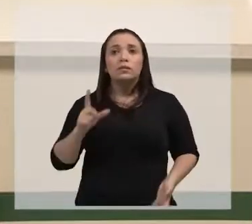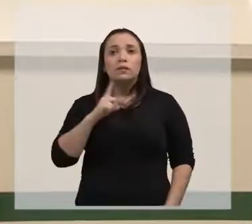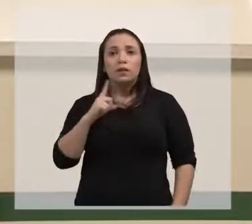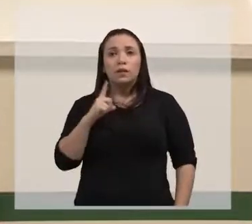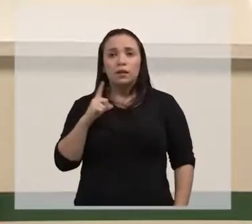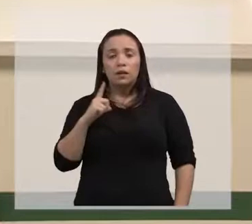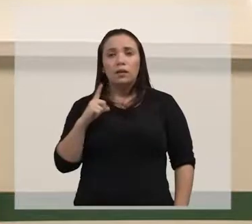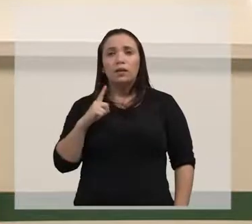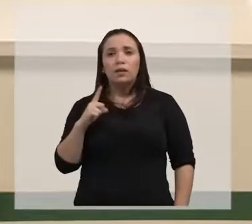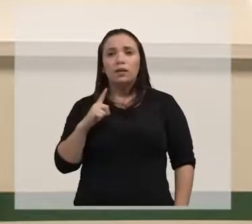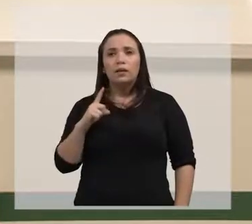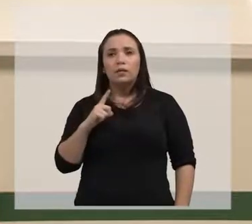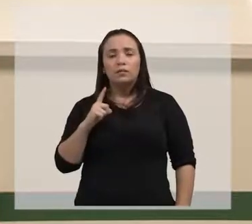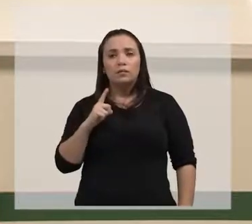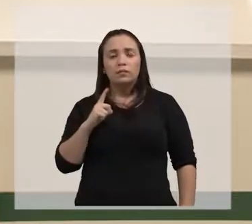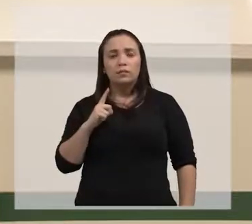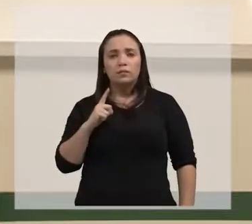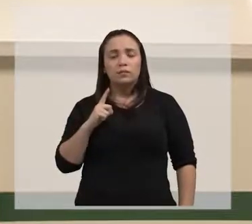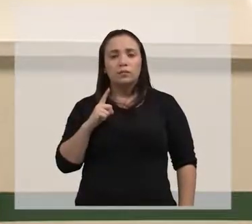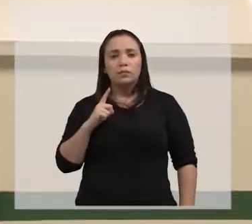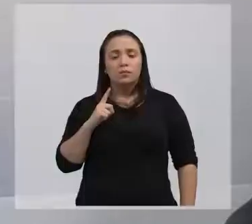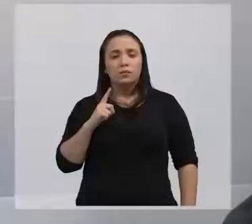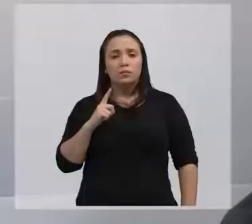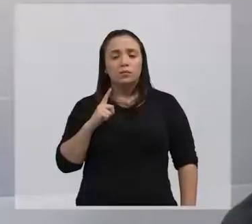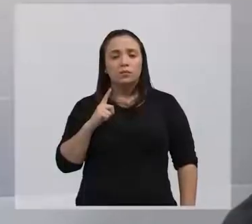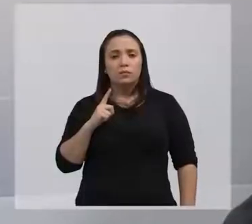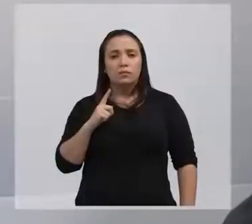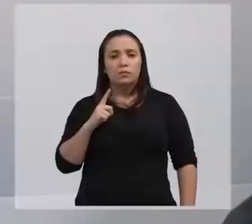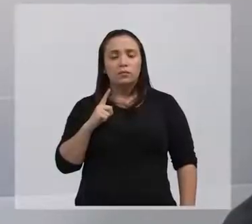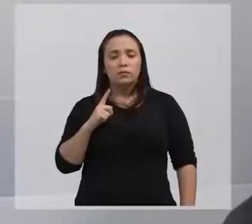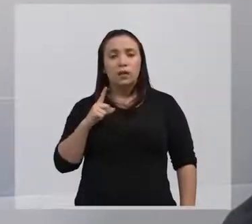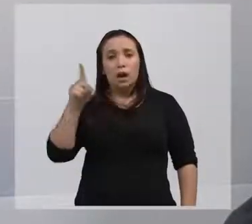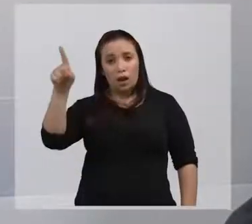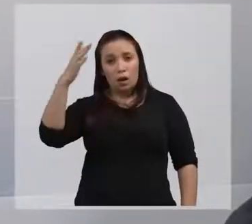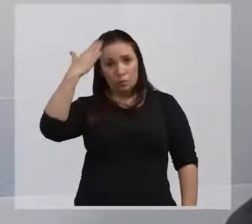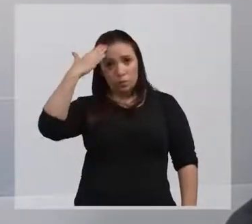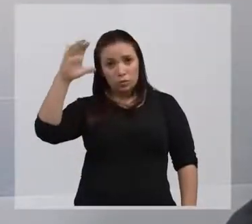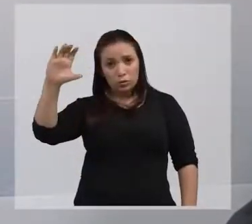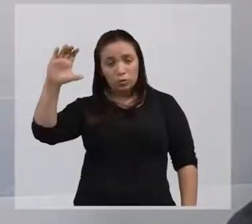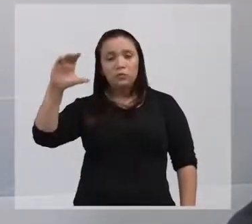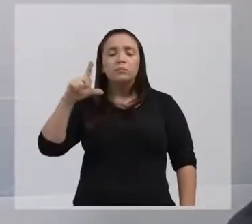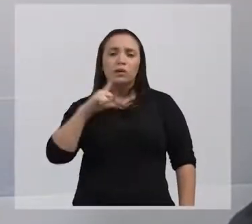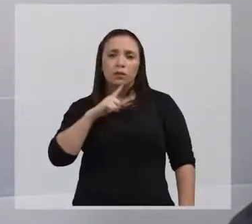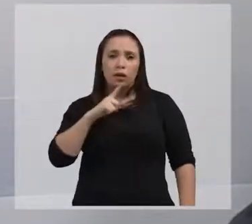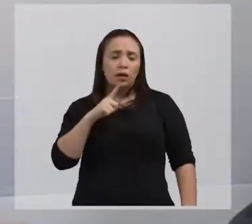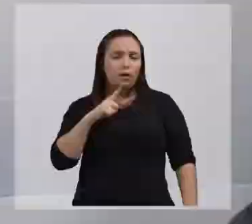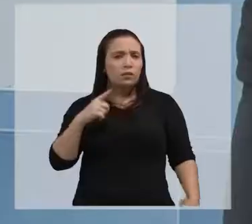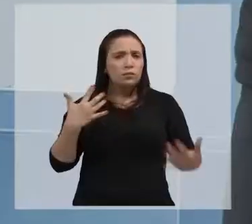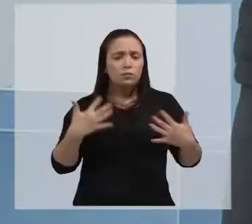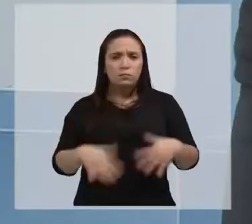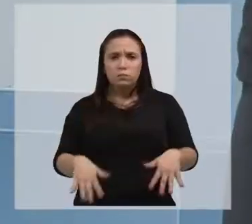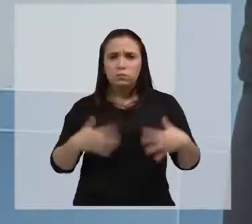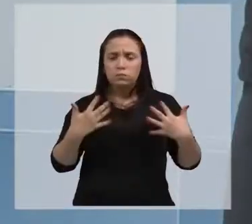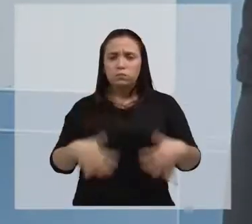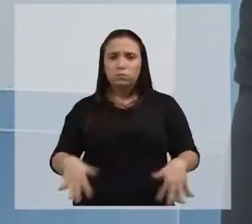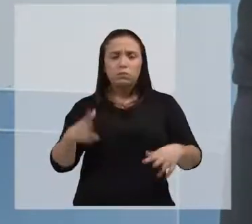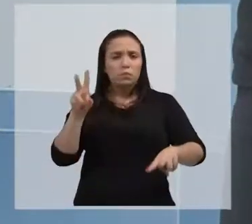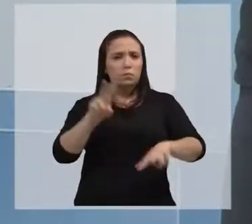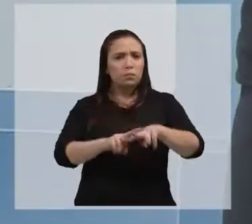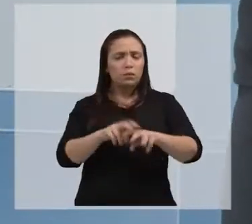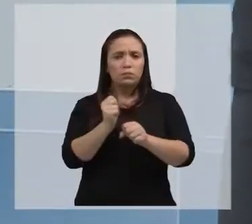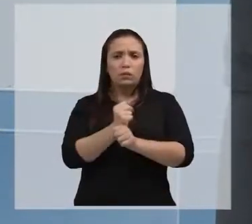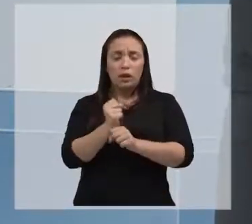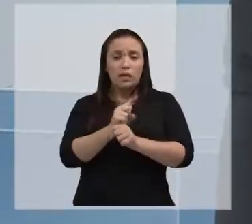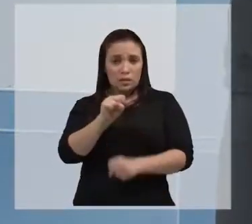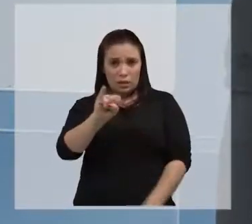ali na primeira instância lá de Curitiba que passam por esse processo. Se fosse verdade